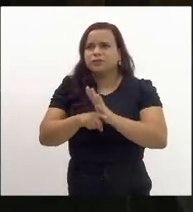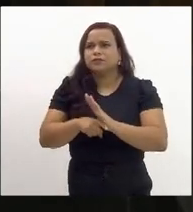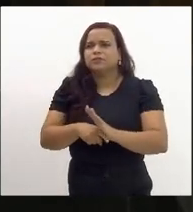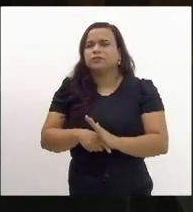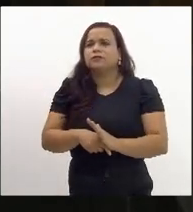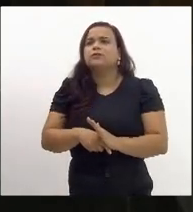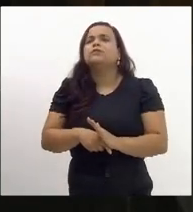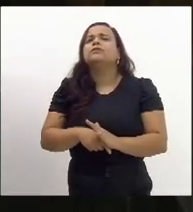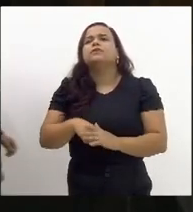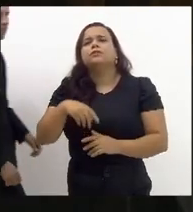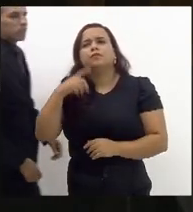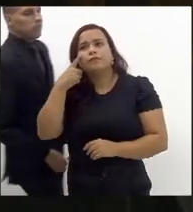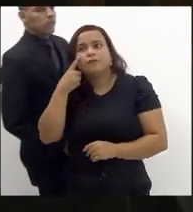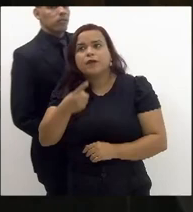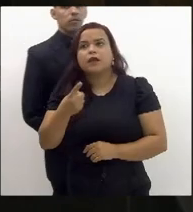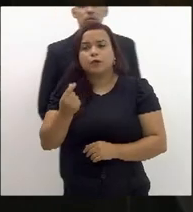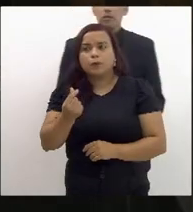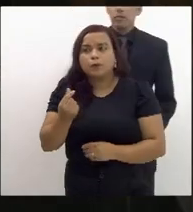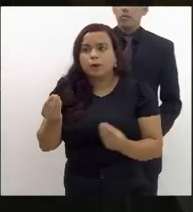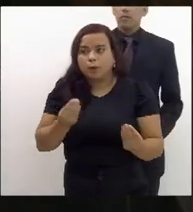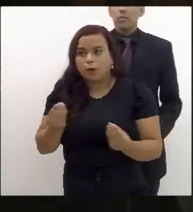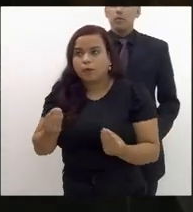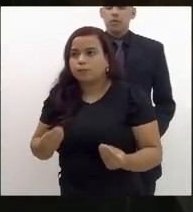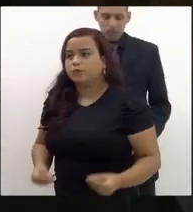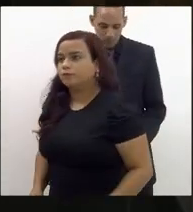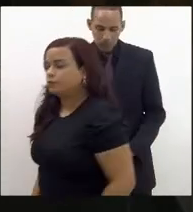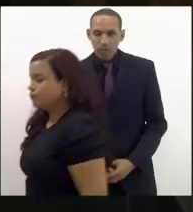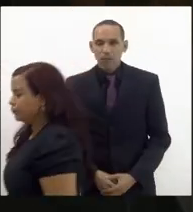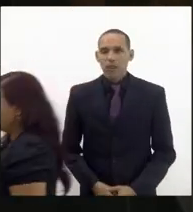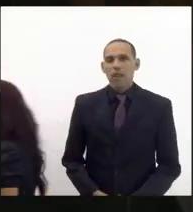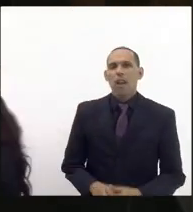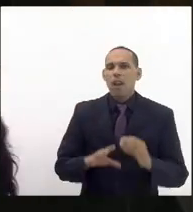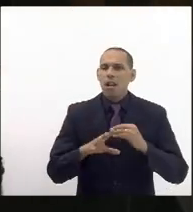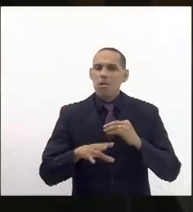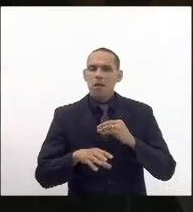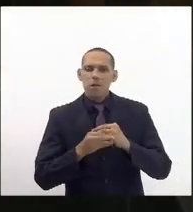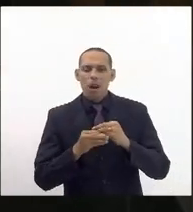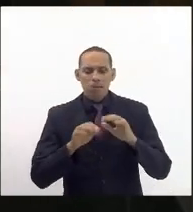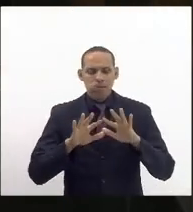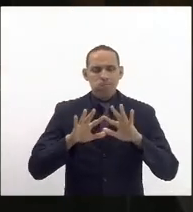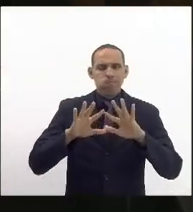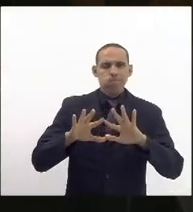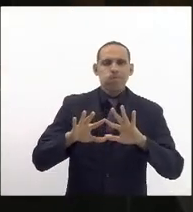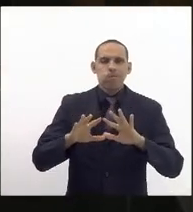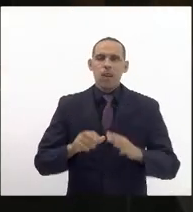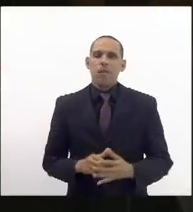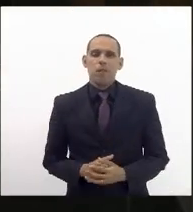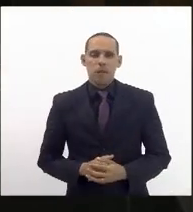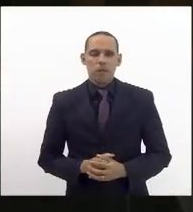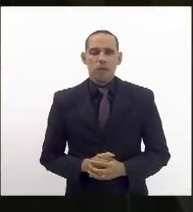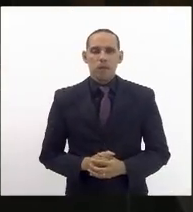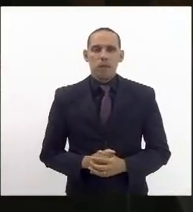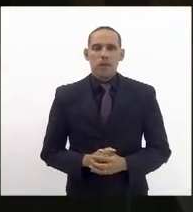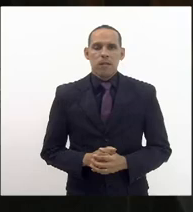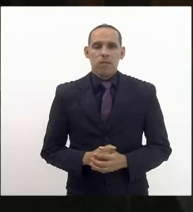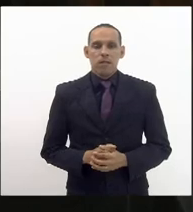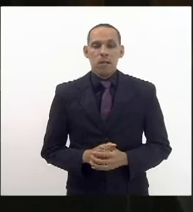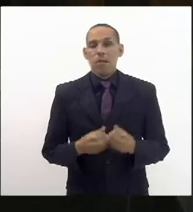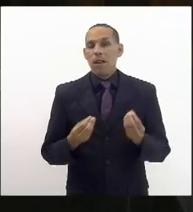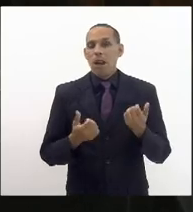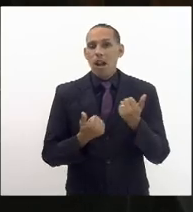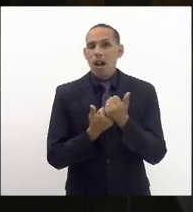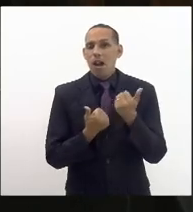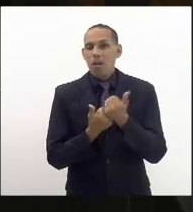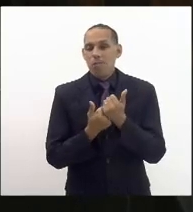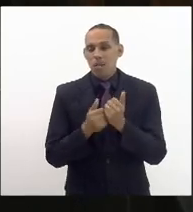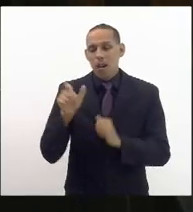foi, quanto custou e como se dá a implementação dessa milícia em favor do Zé